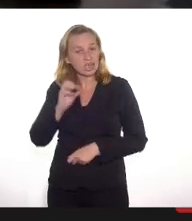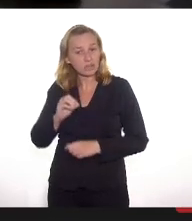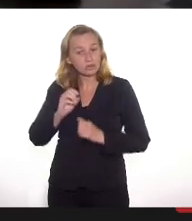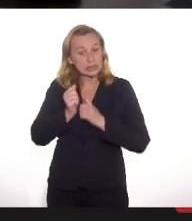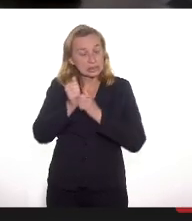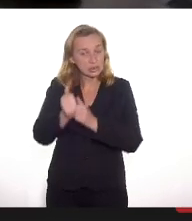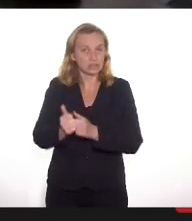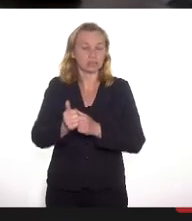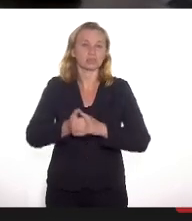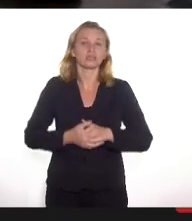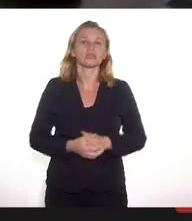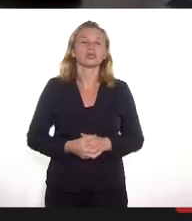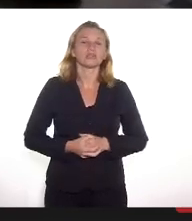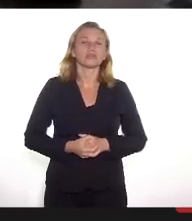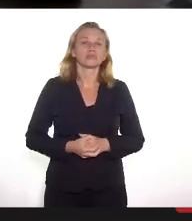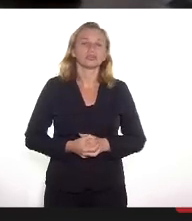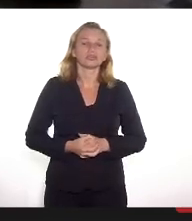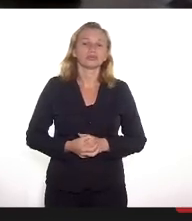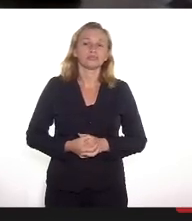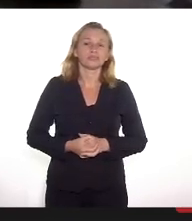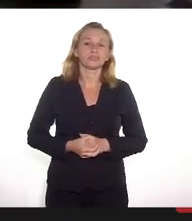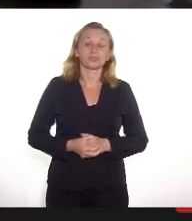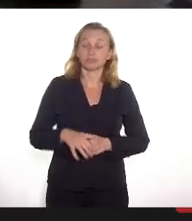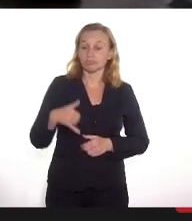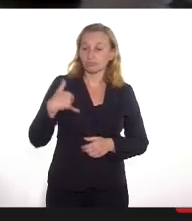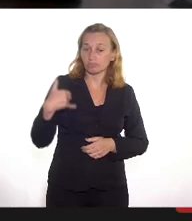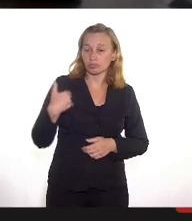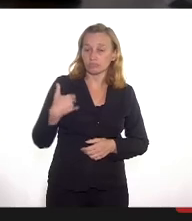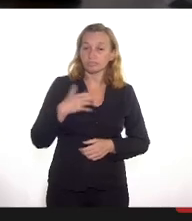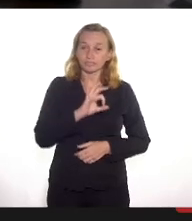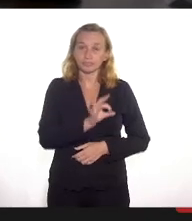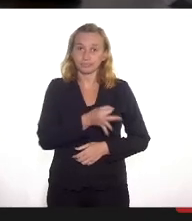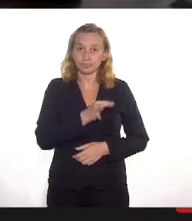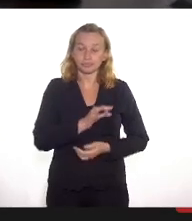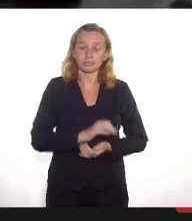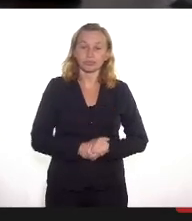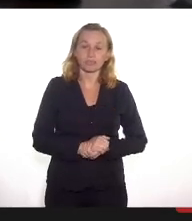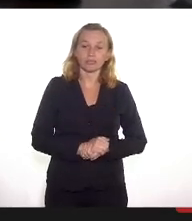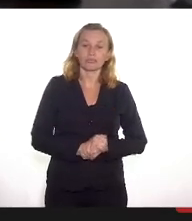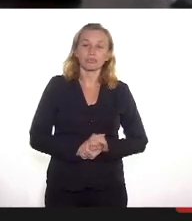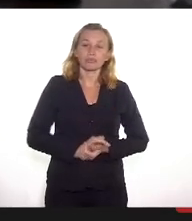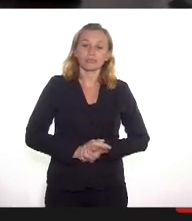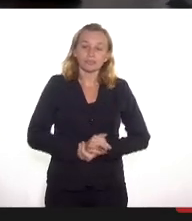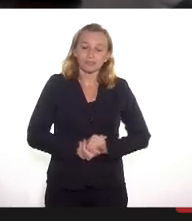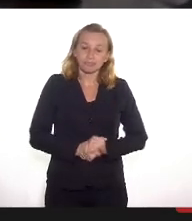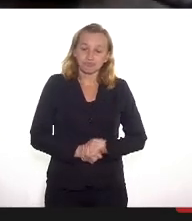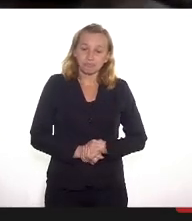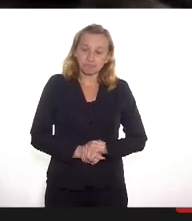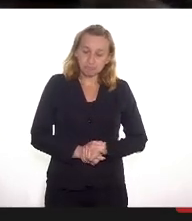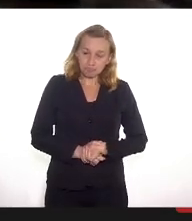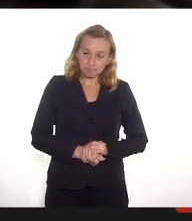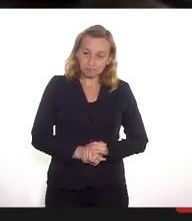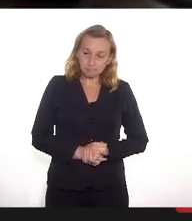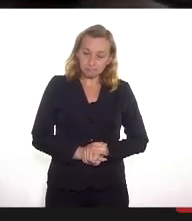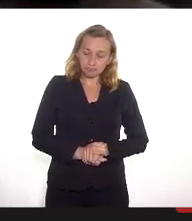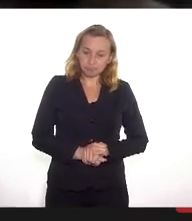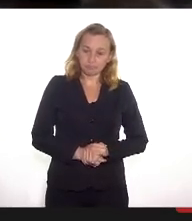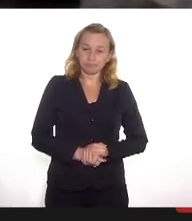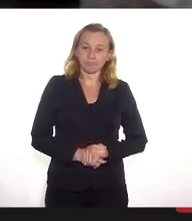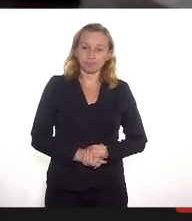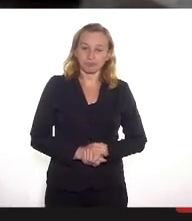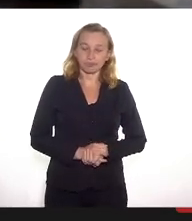seguir a critério da idade exatamente pela pela pela situação da